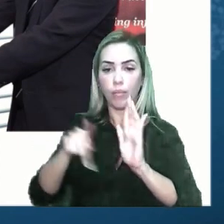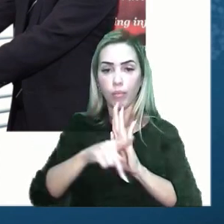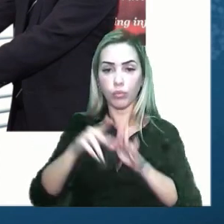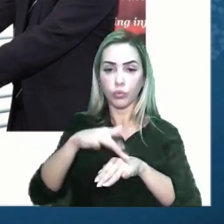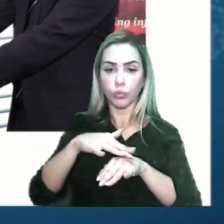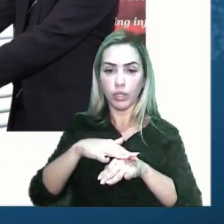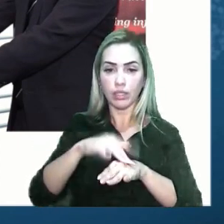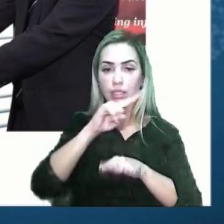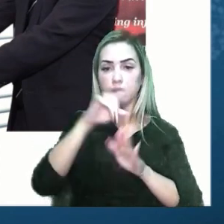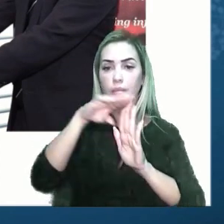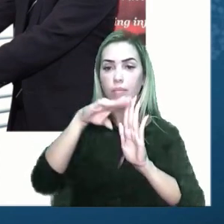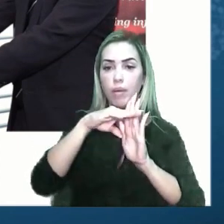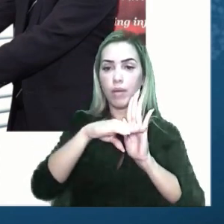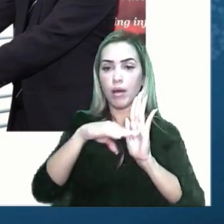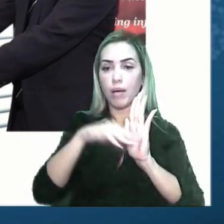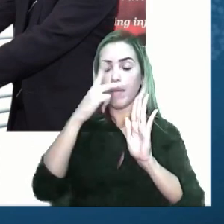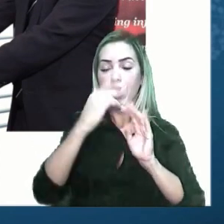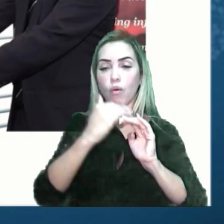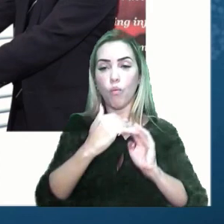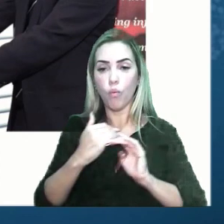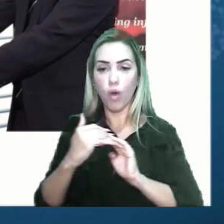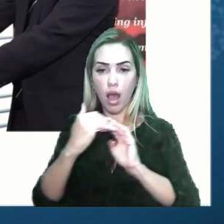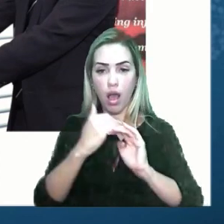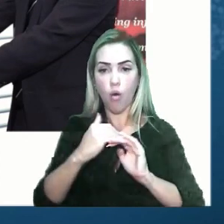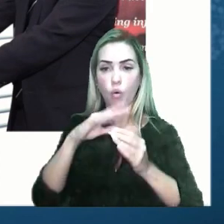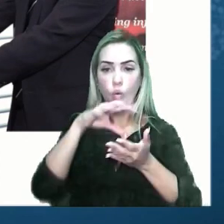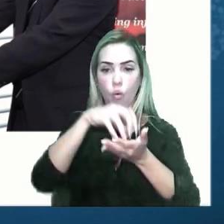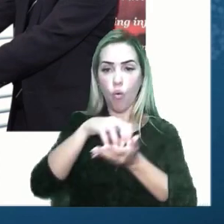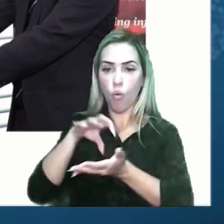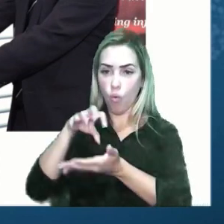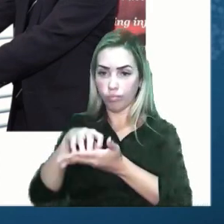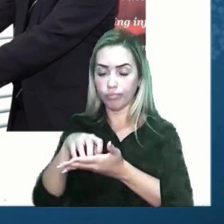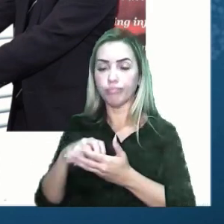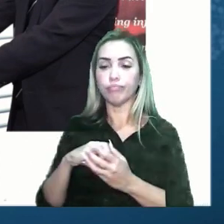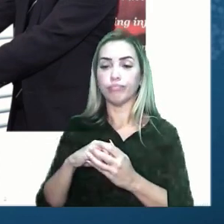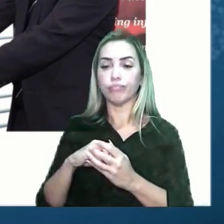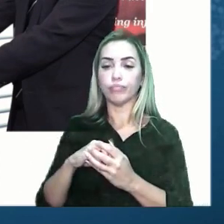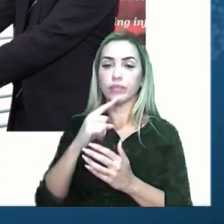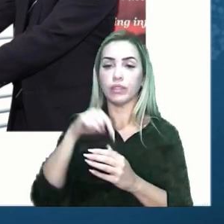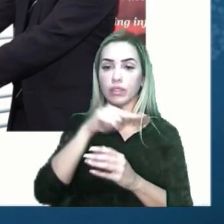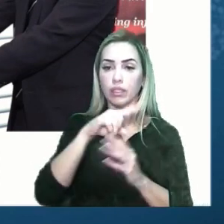listas eram muito similares entre as organizações, e eles incluíram